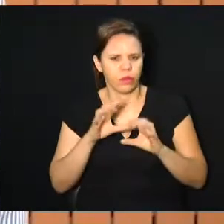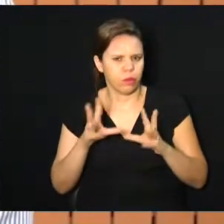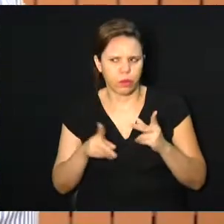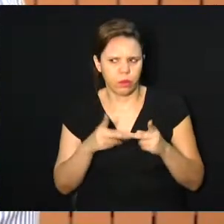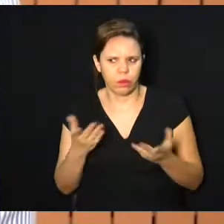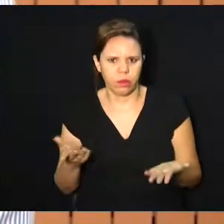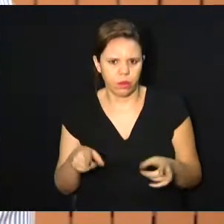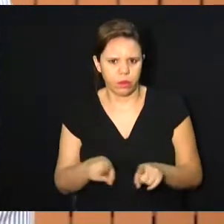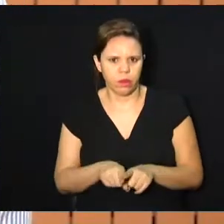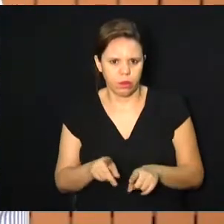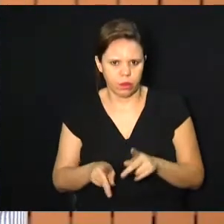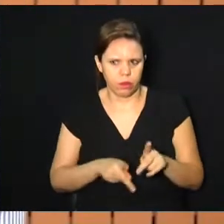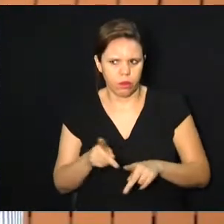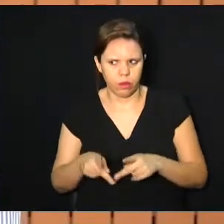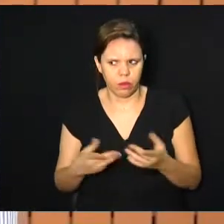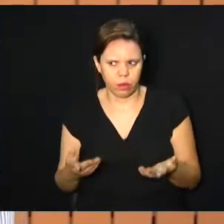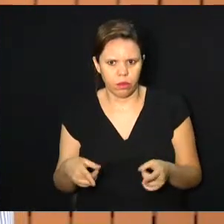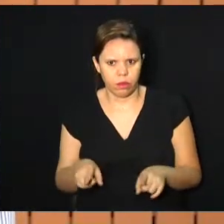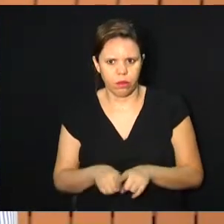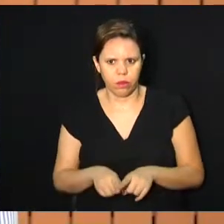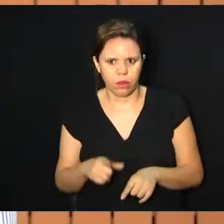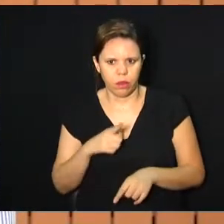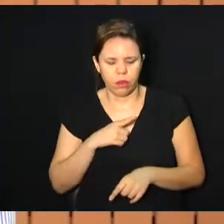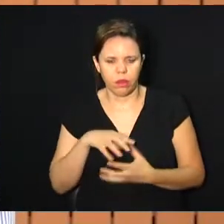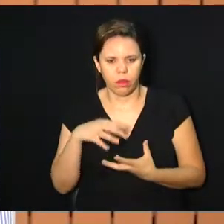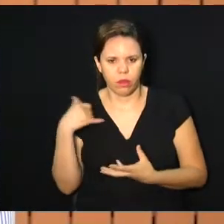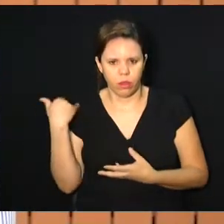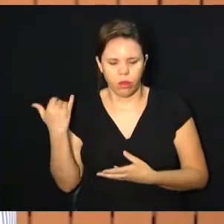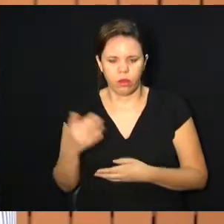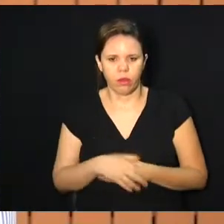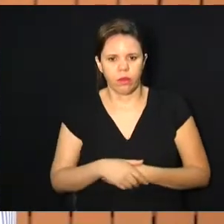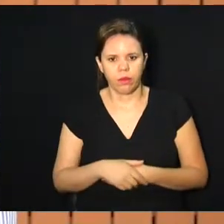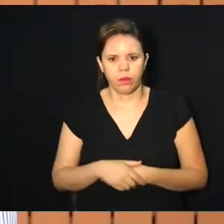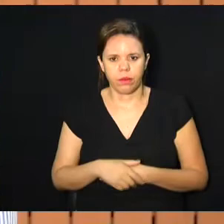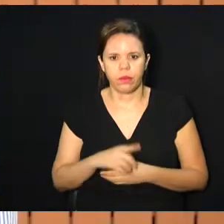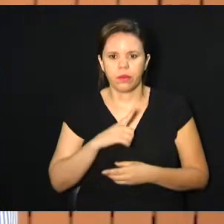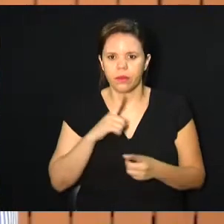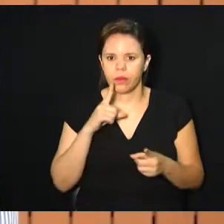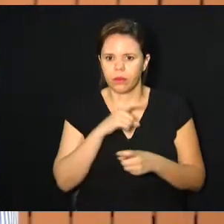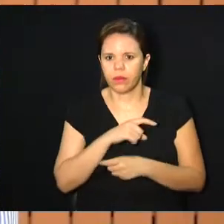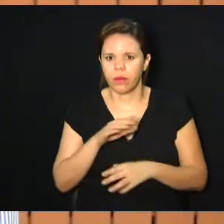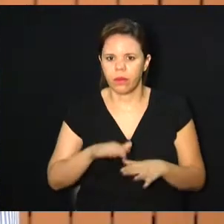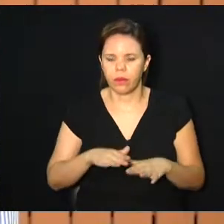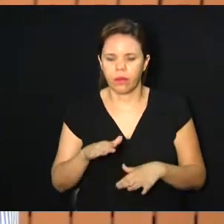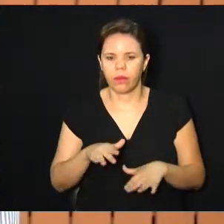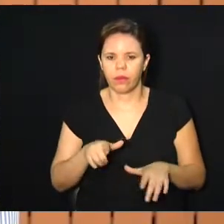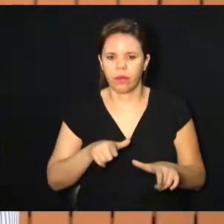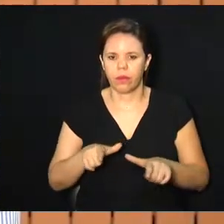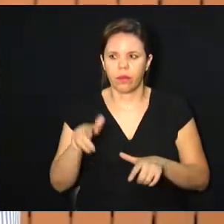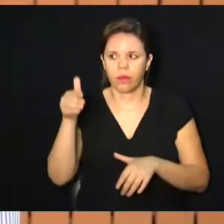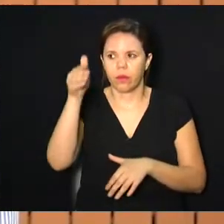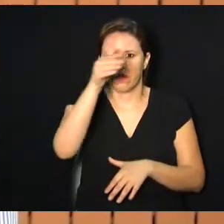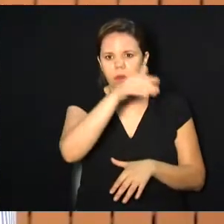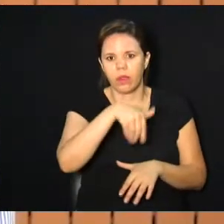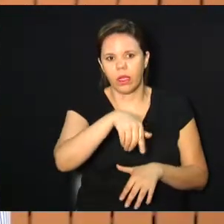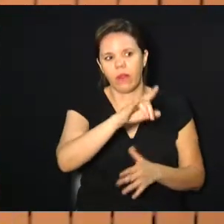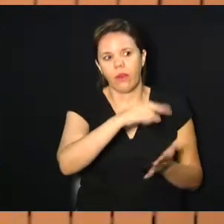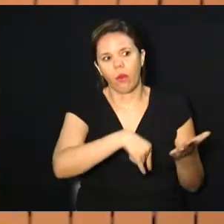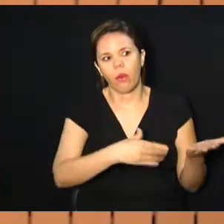todos, inclusive para aqueles idosos, né, que têm dificuldade para se locomover na cidade para levar um